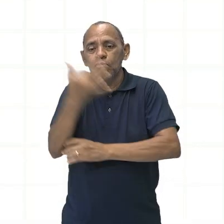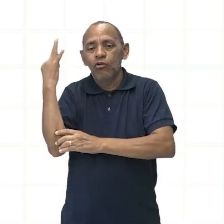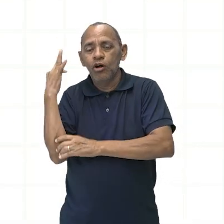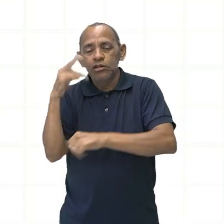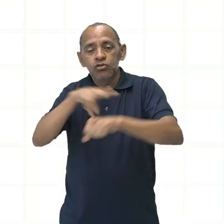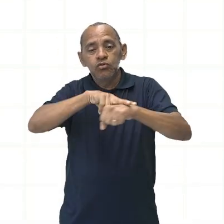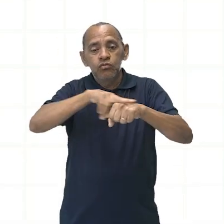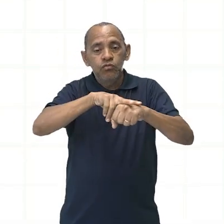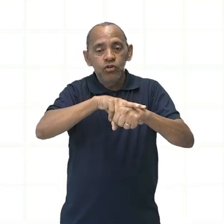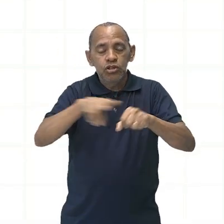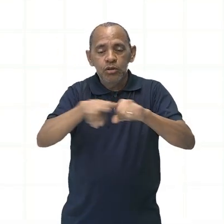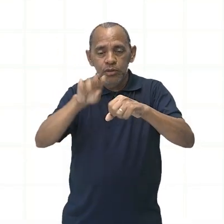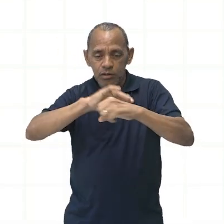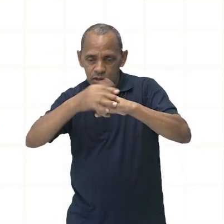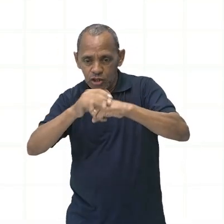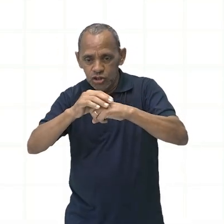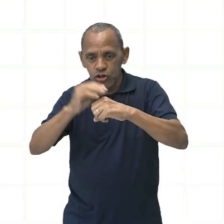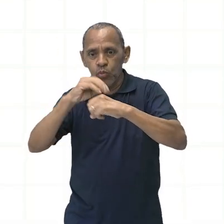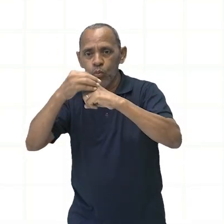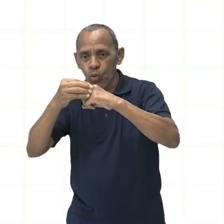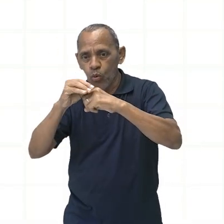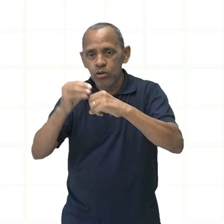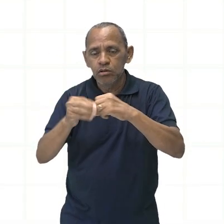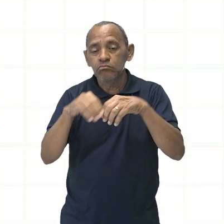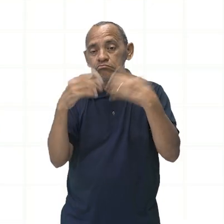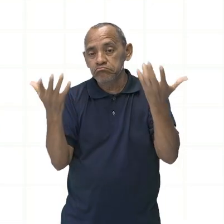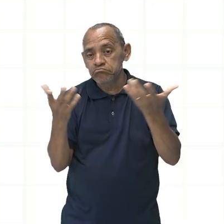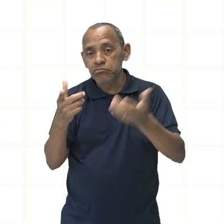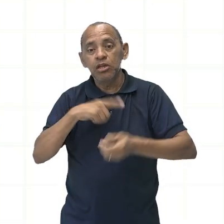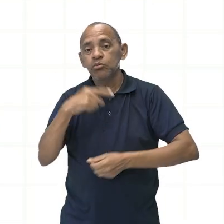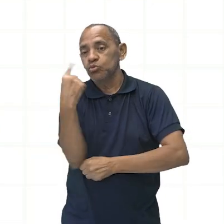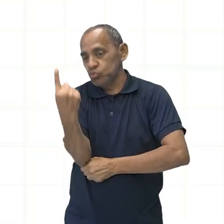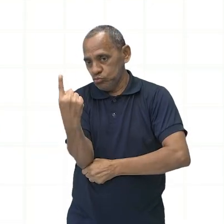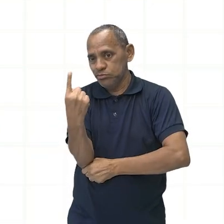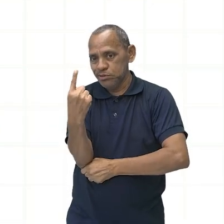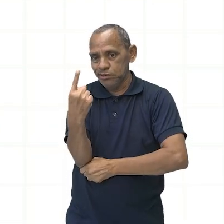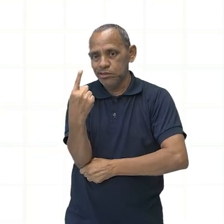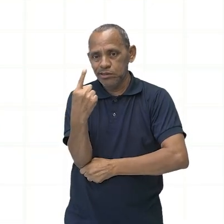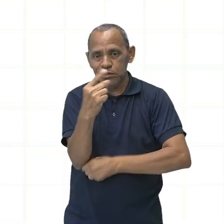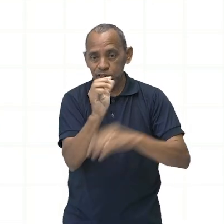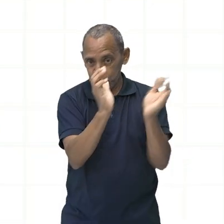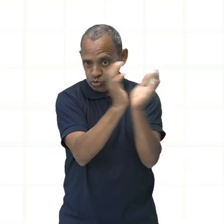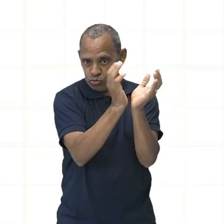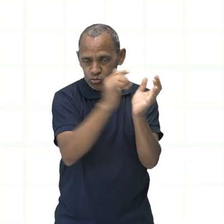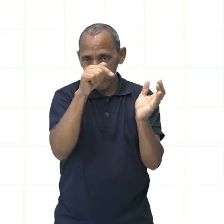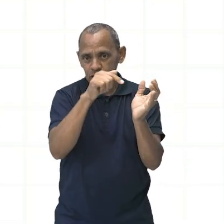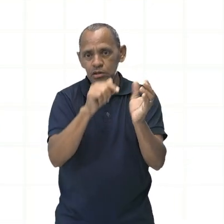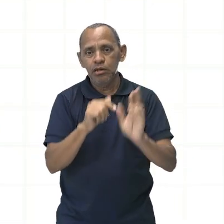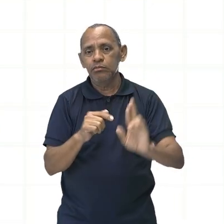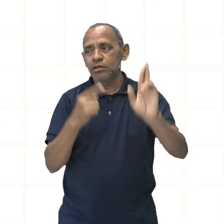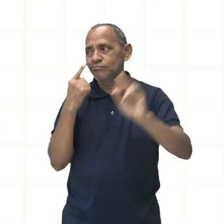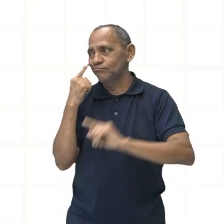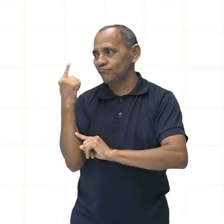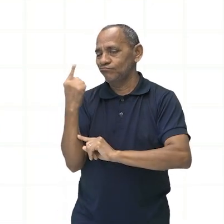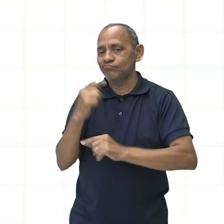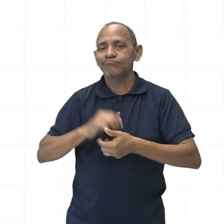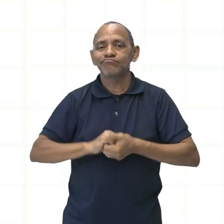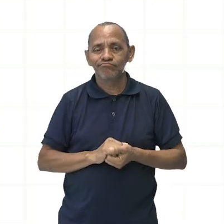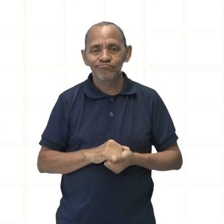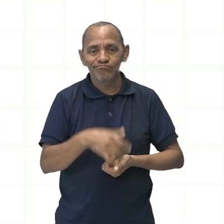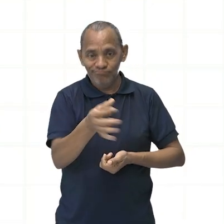são verdes e de textura rugosa? Nós só temos uma dentre as 16. Olha ela representada